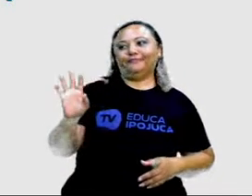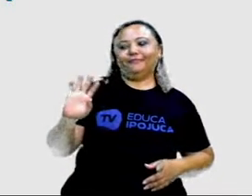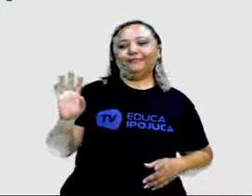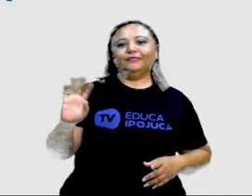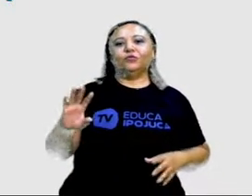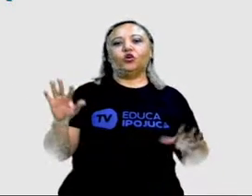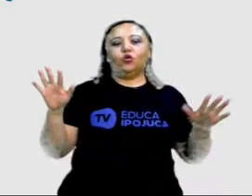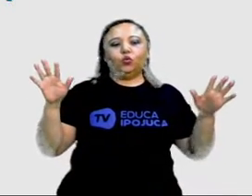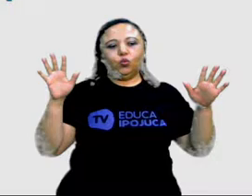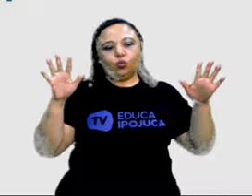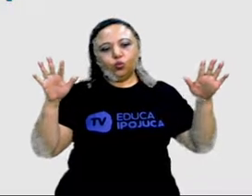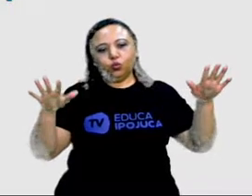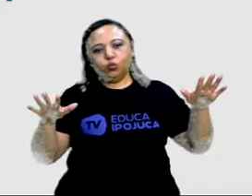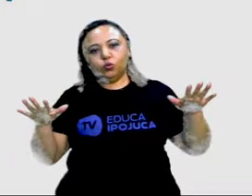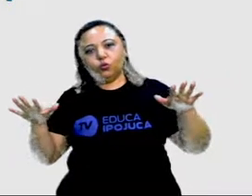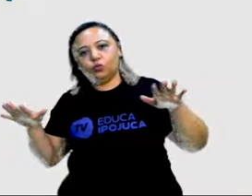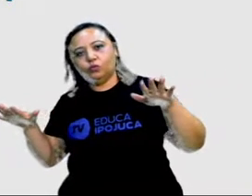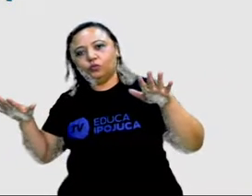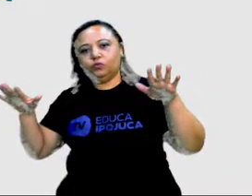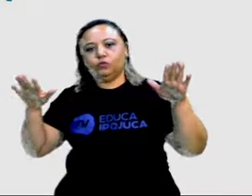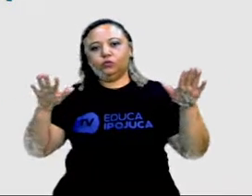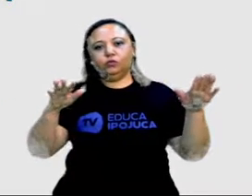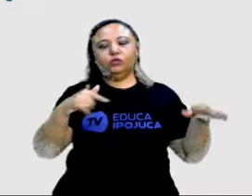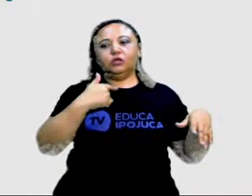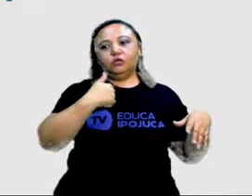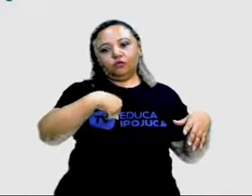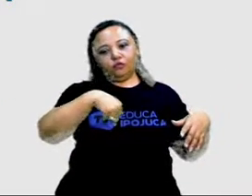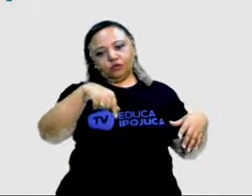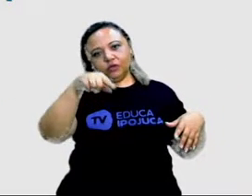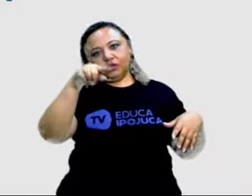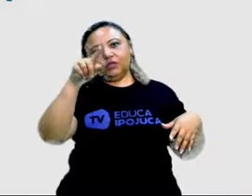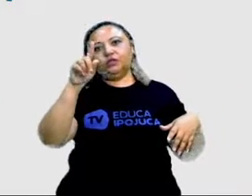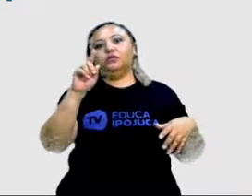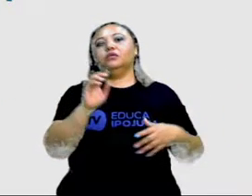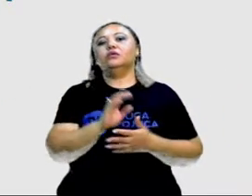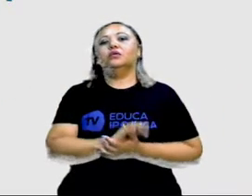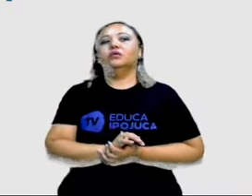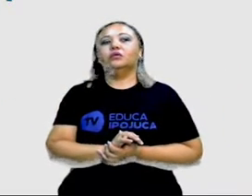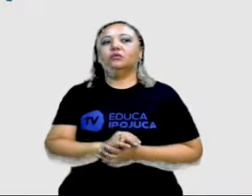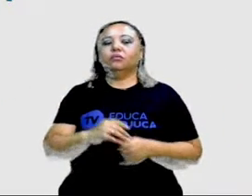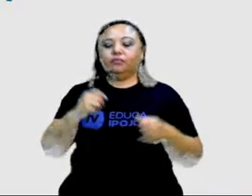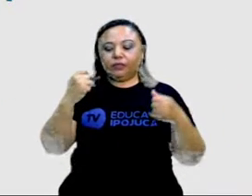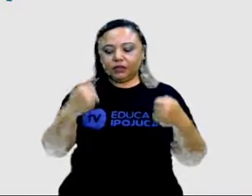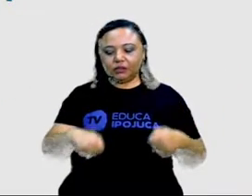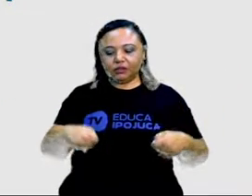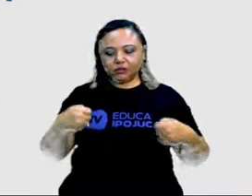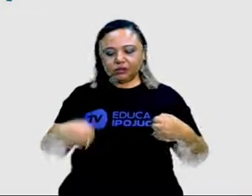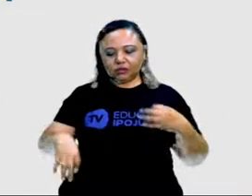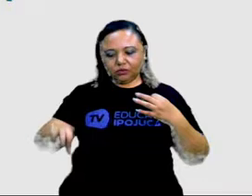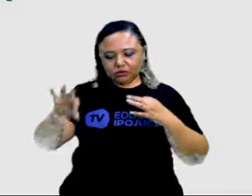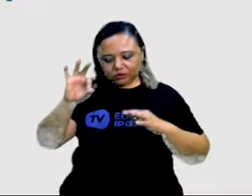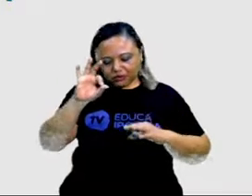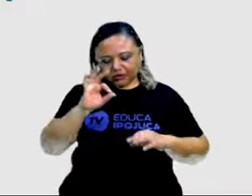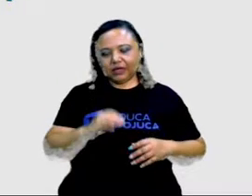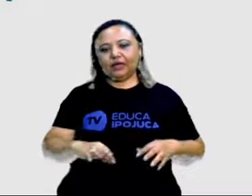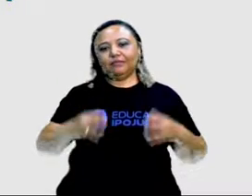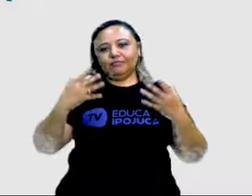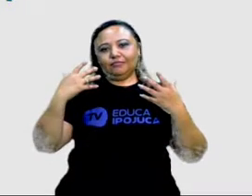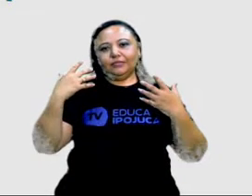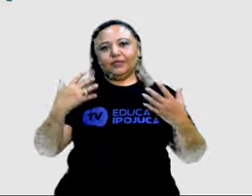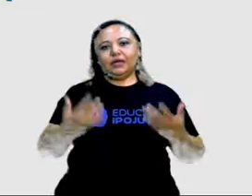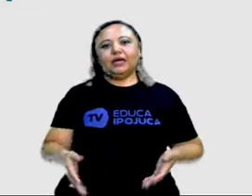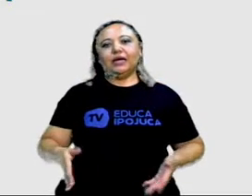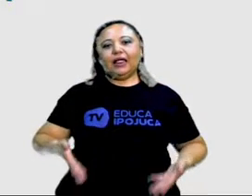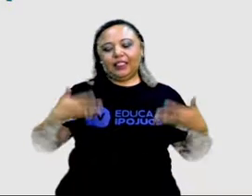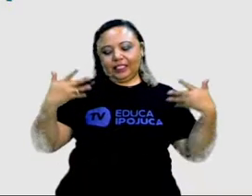urubu, vou indo, afinal, mais tarde, preciso estar bem disposto e